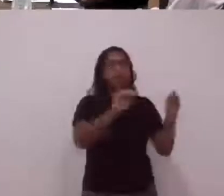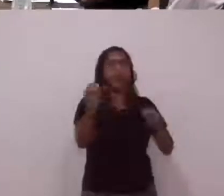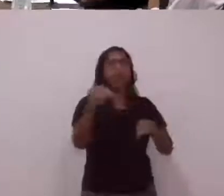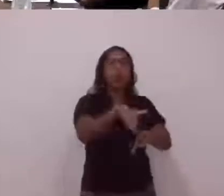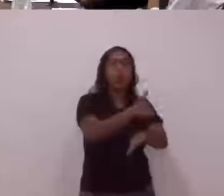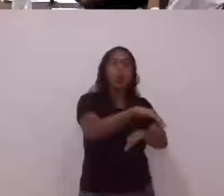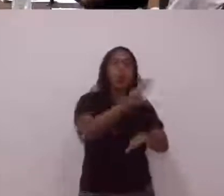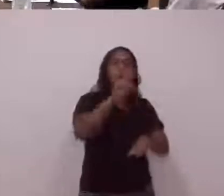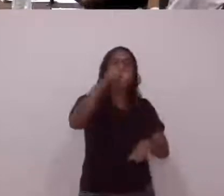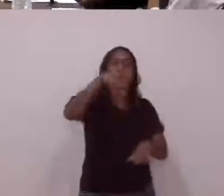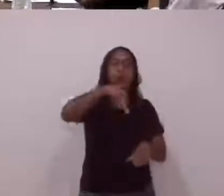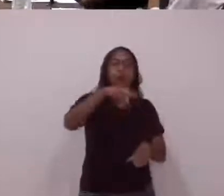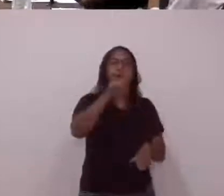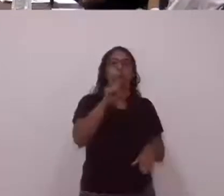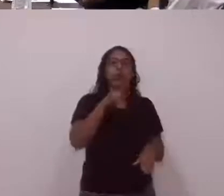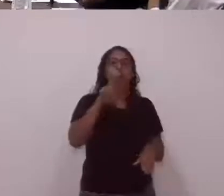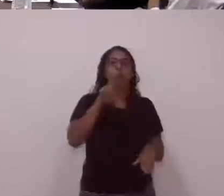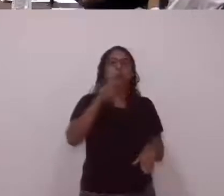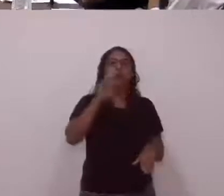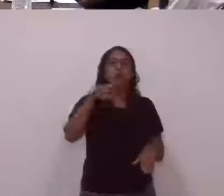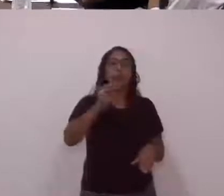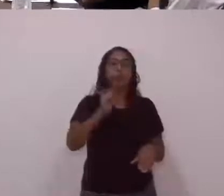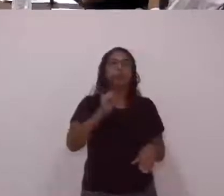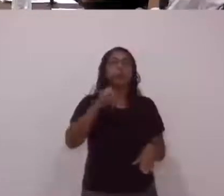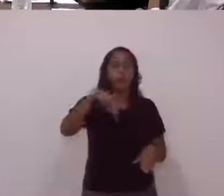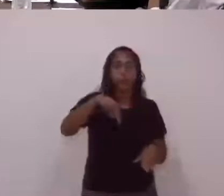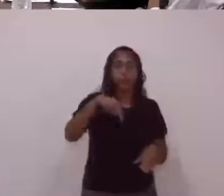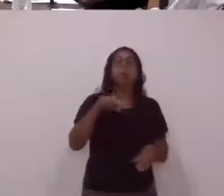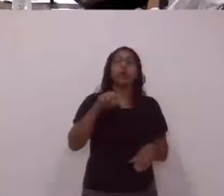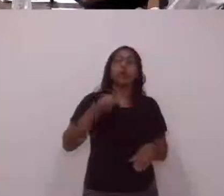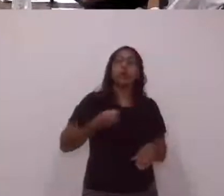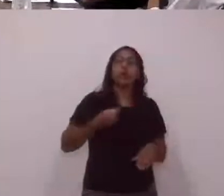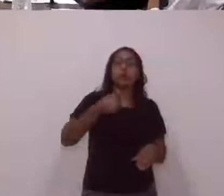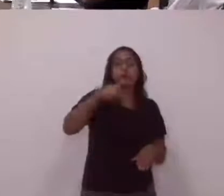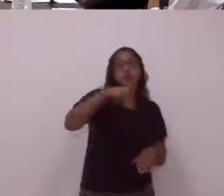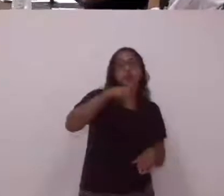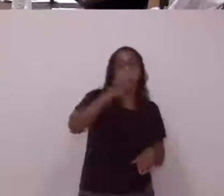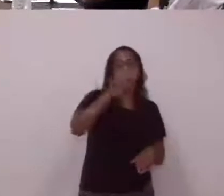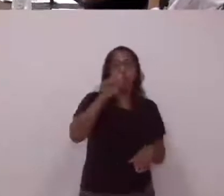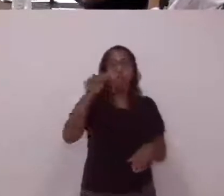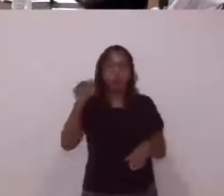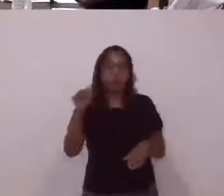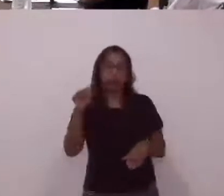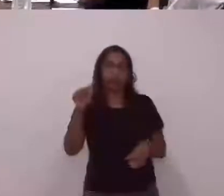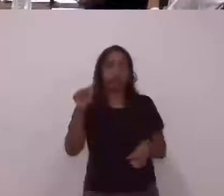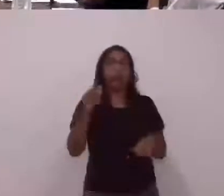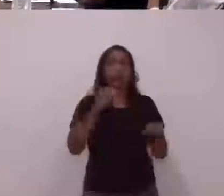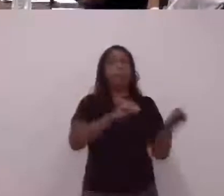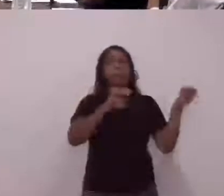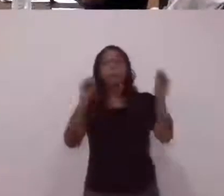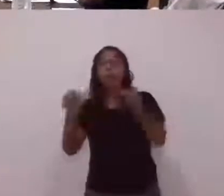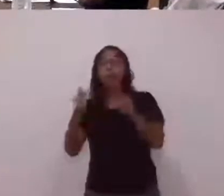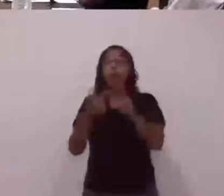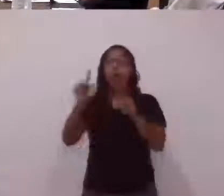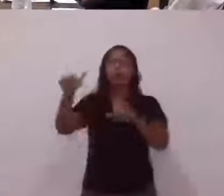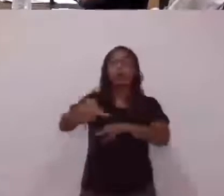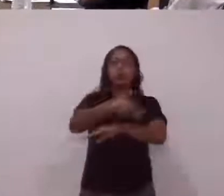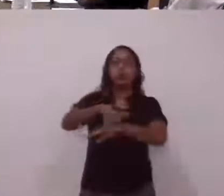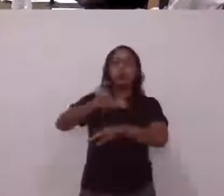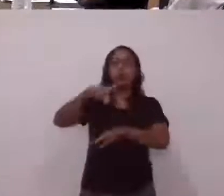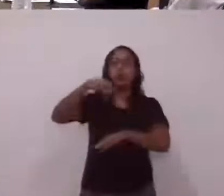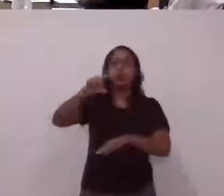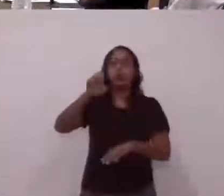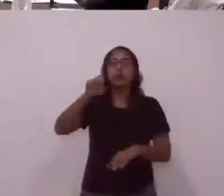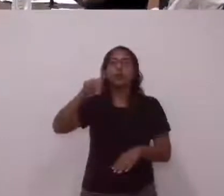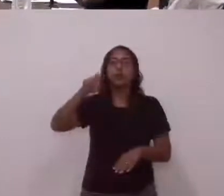Zubin, número 557, Vinhedo, e fosse ocupar o imóvel local na Rua Independência, número 5.833.